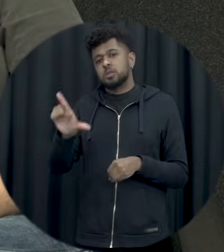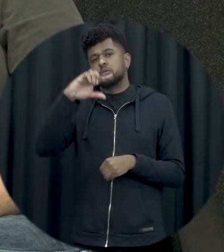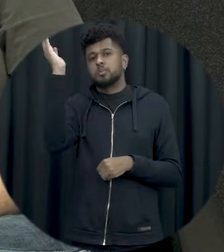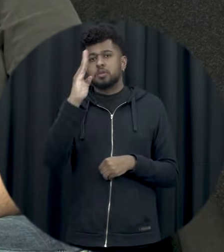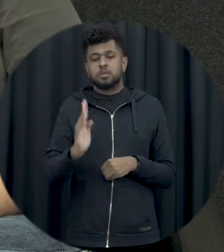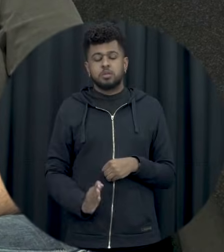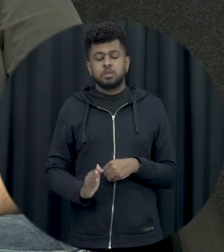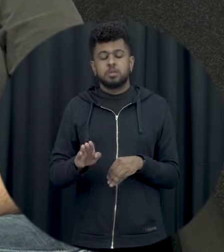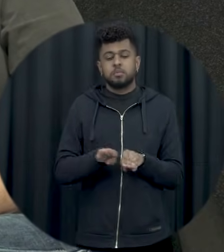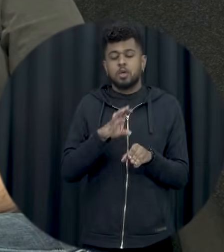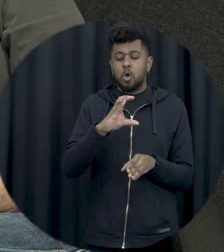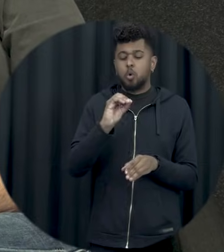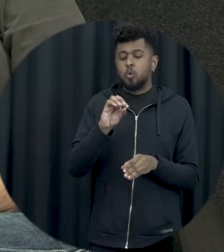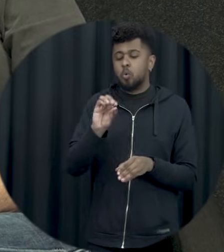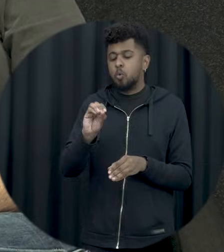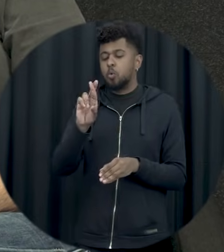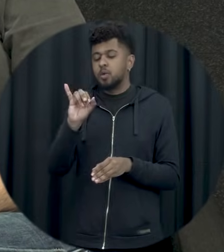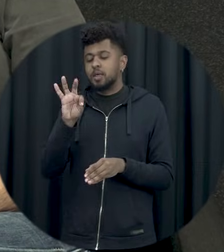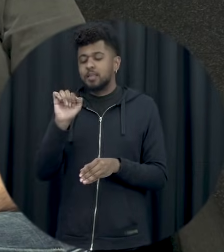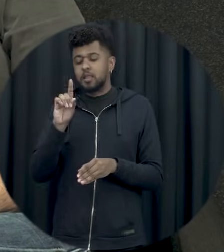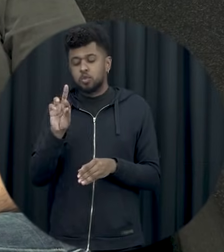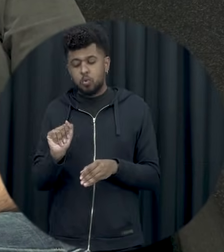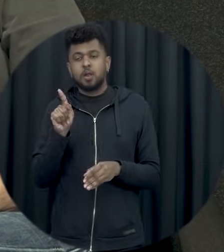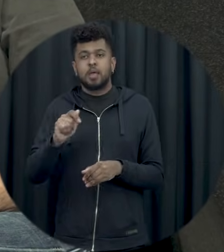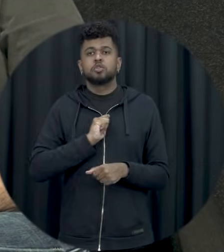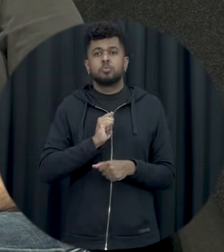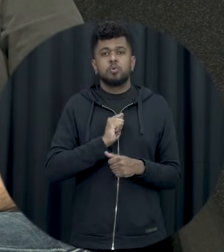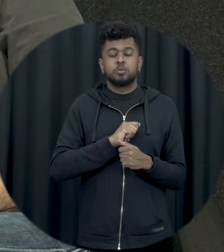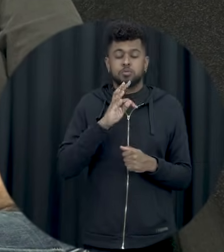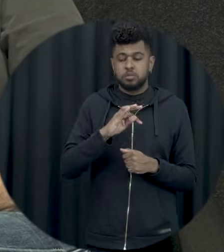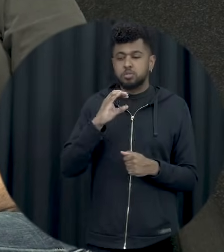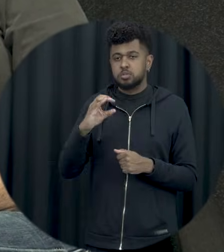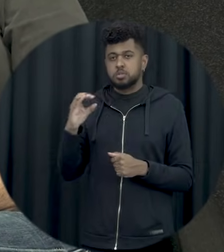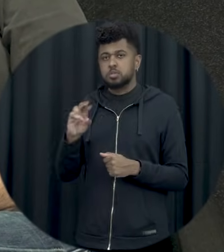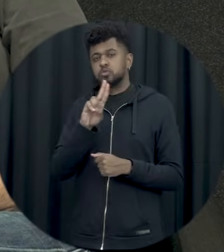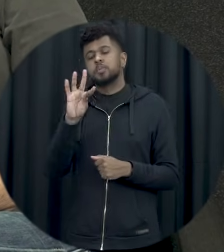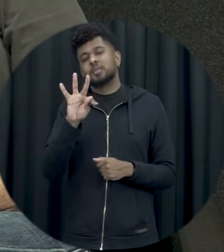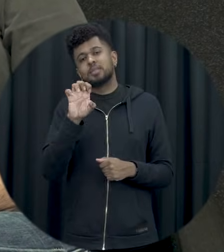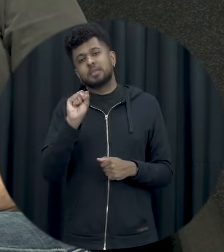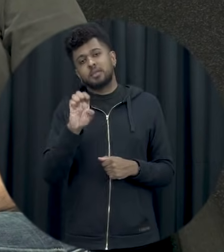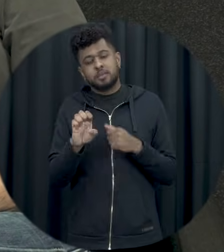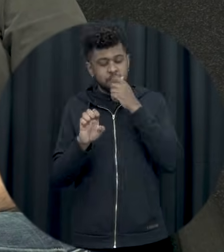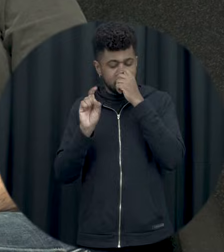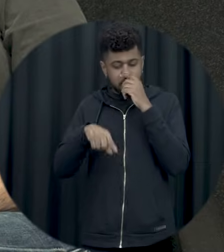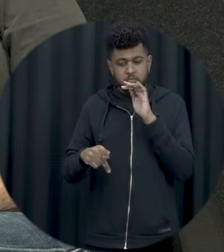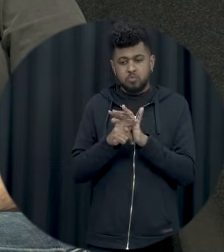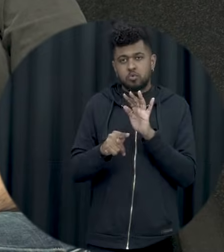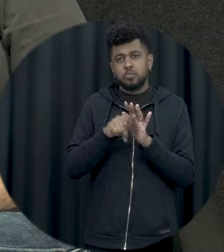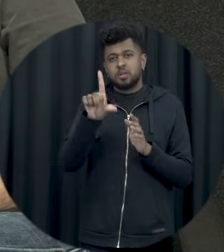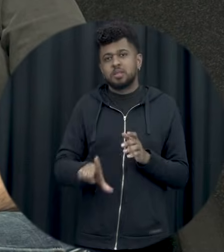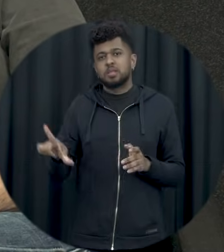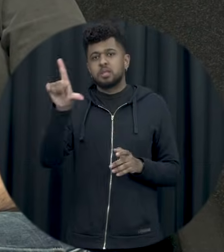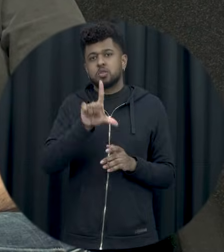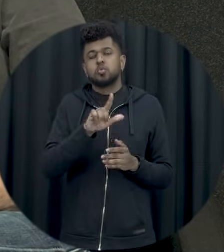uma co-orientadora que era antropóloga. E o TCC, que lá chamam de tese, era sobre literatura de